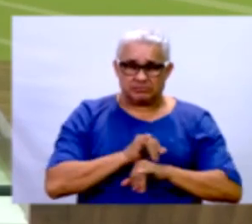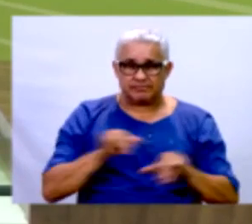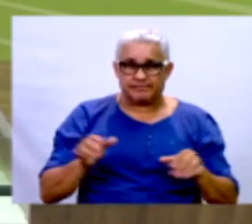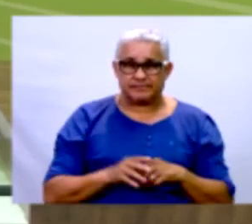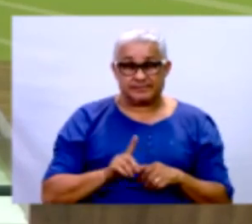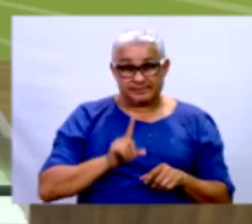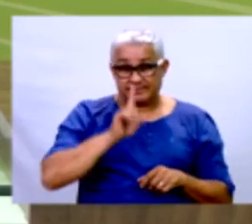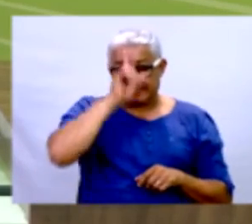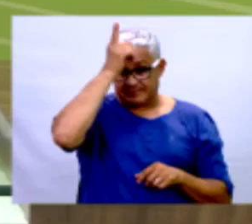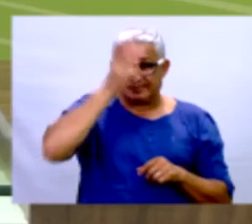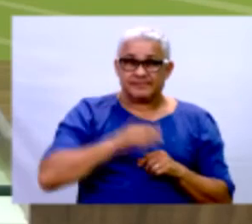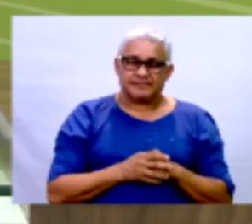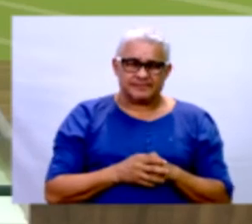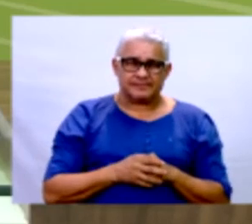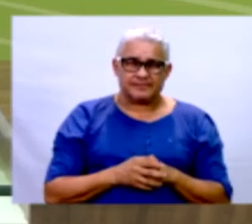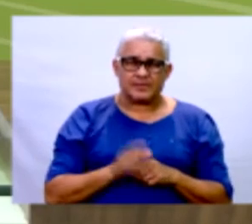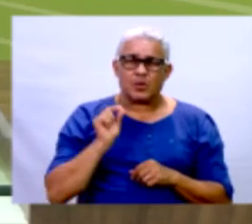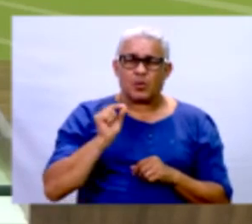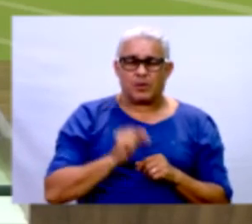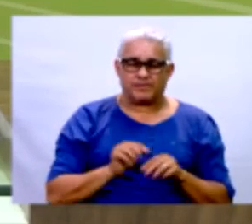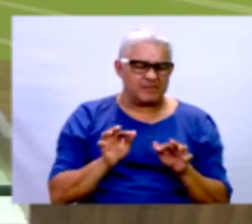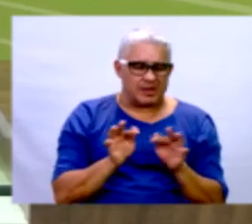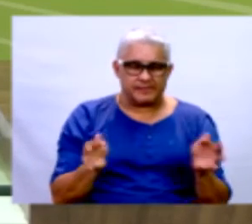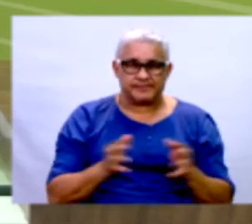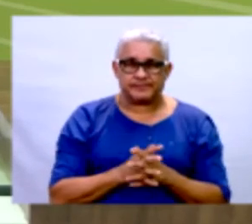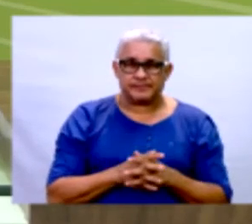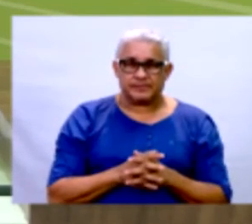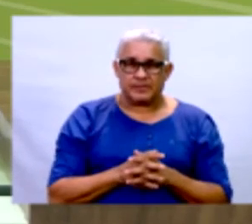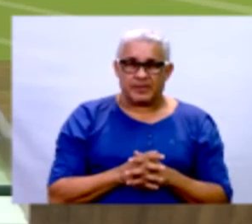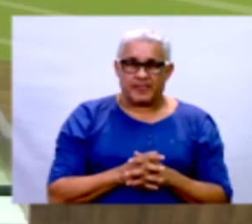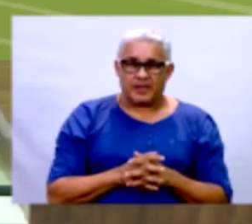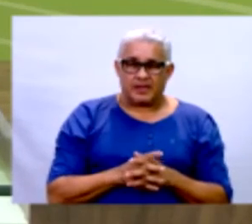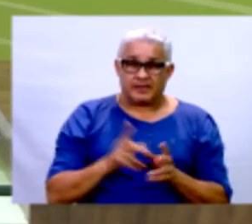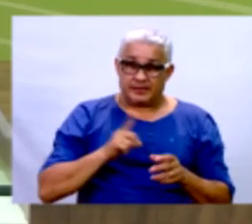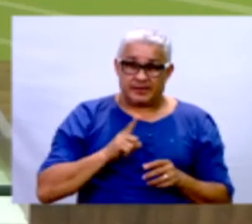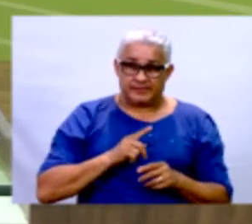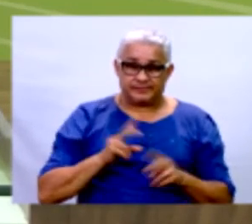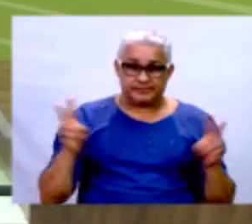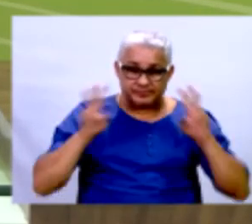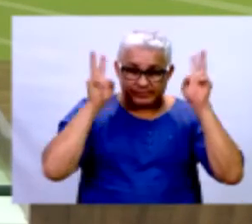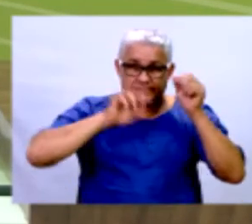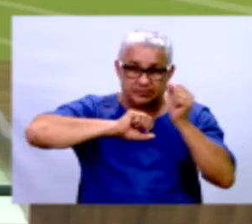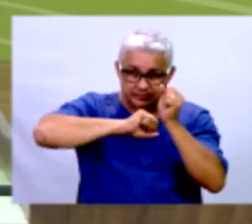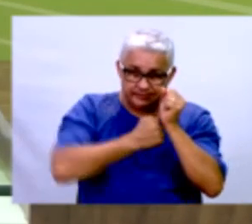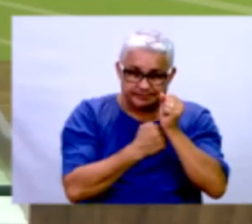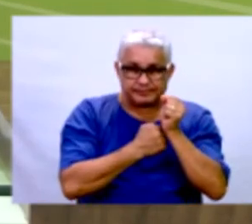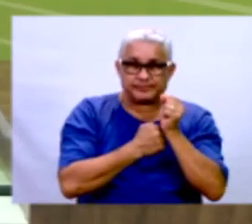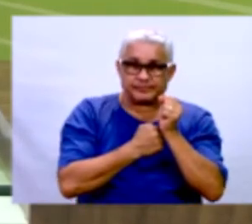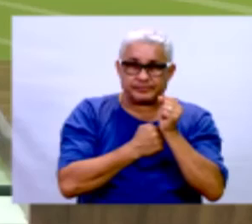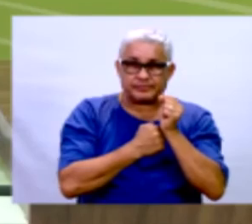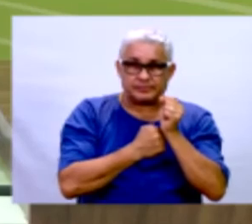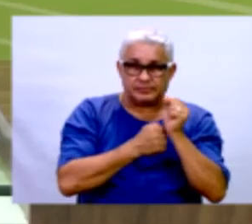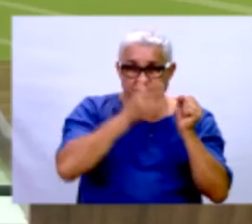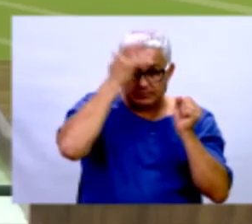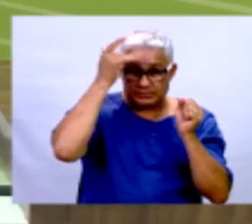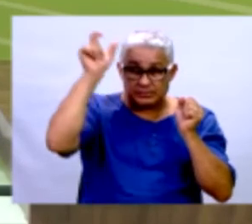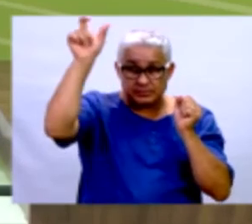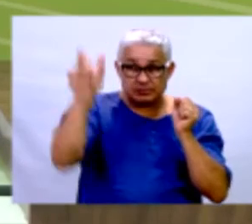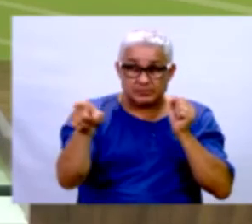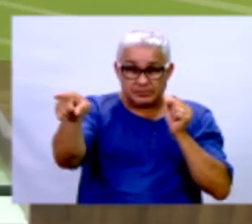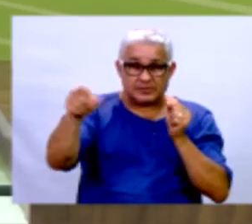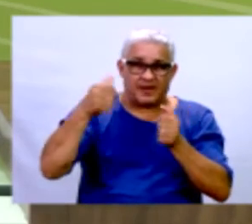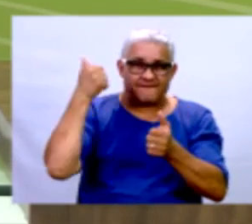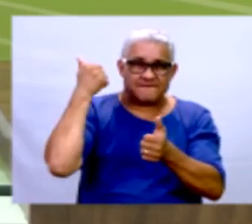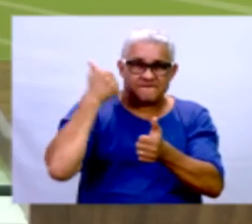a ideia é simples. Uma vez eu tenho aquele valor criptografado, quando a pessoa tentar,